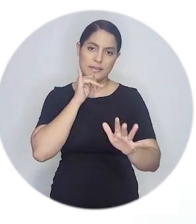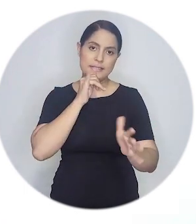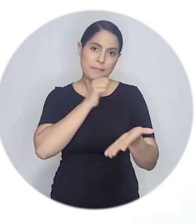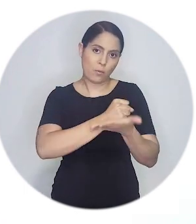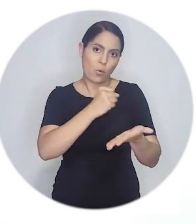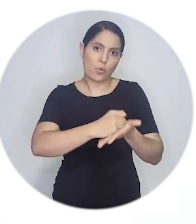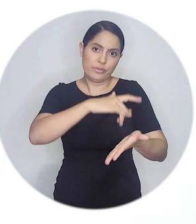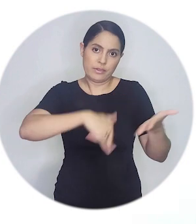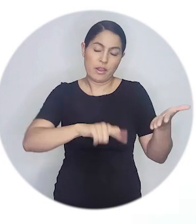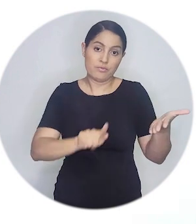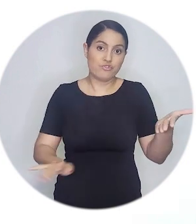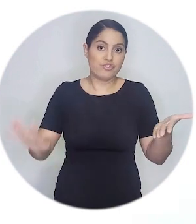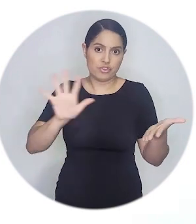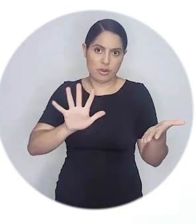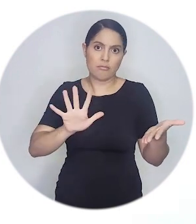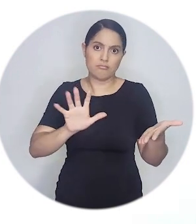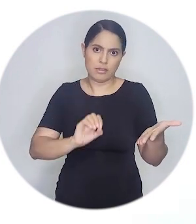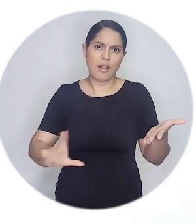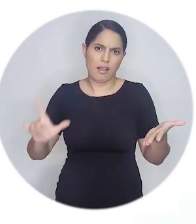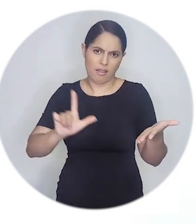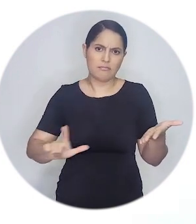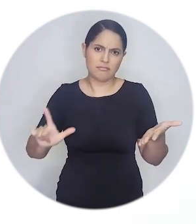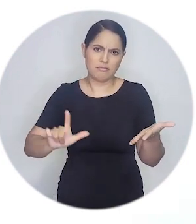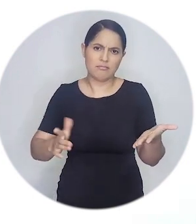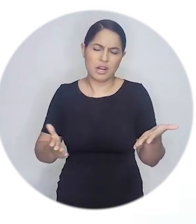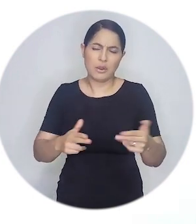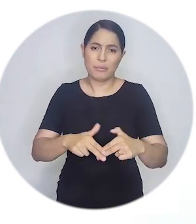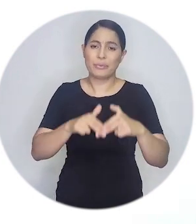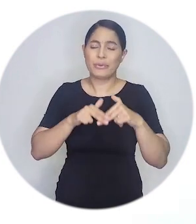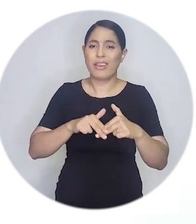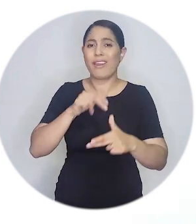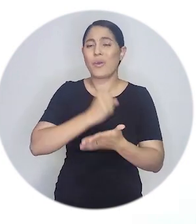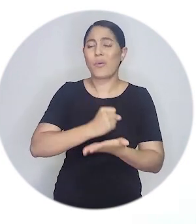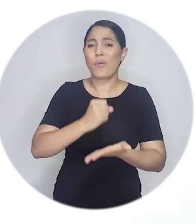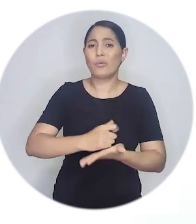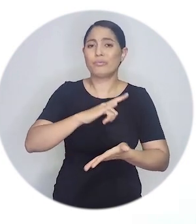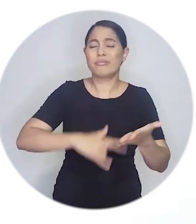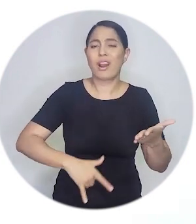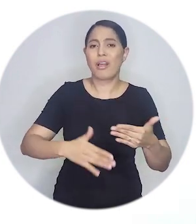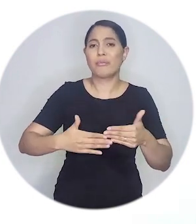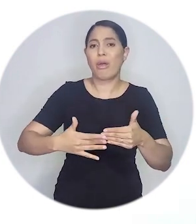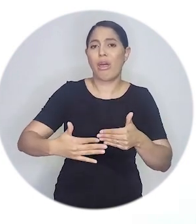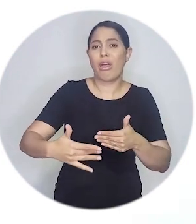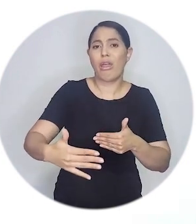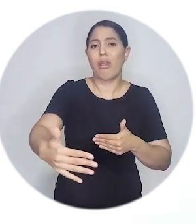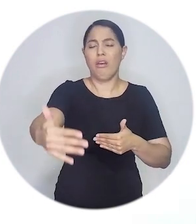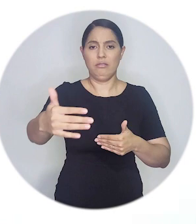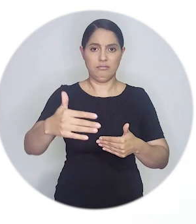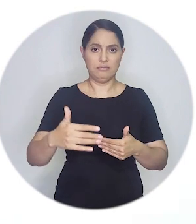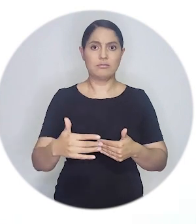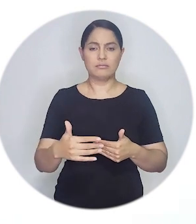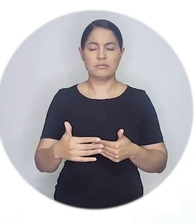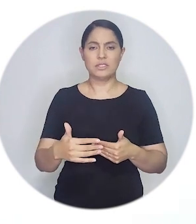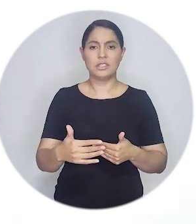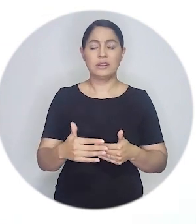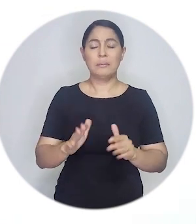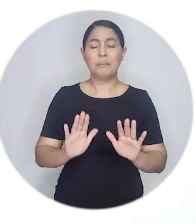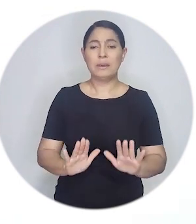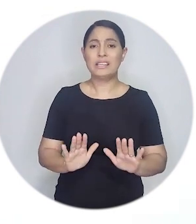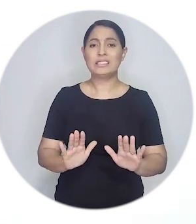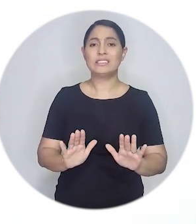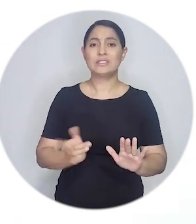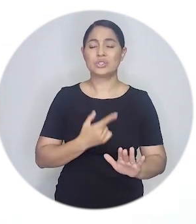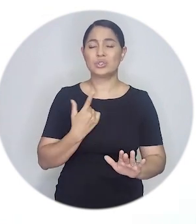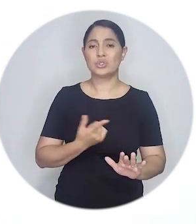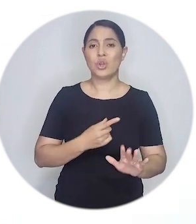claro, ao contrato como um todo, mas, de novo, né, por ser contratos longos, de longo prazo,